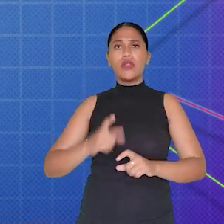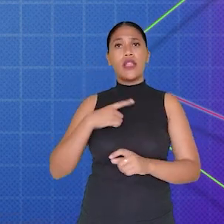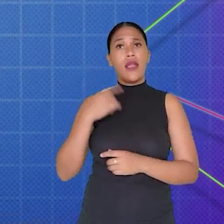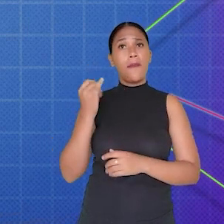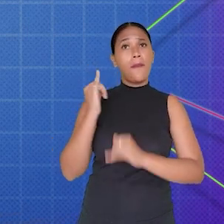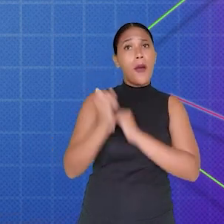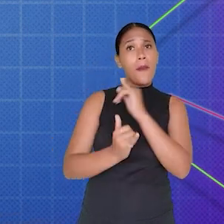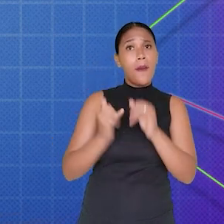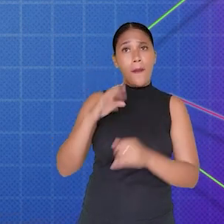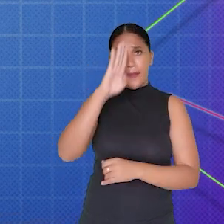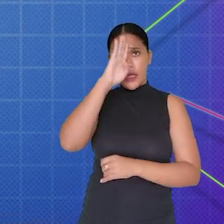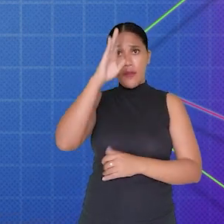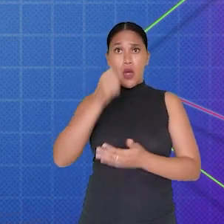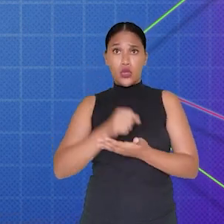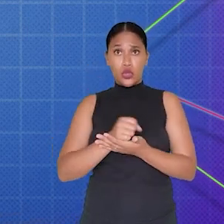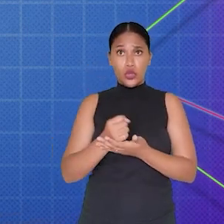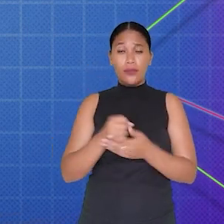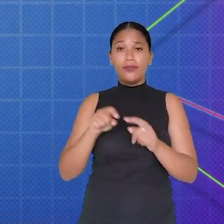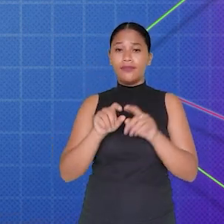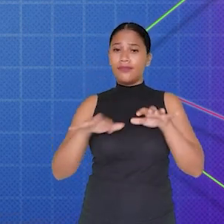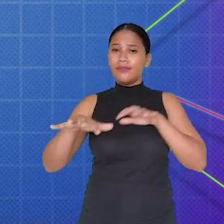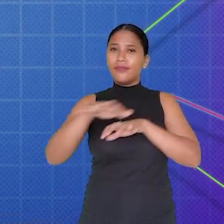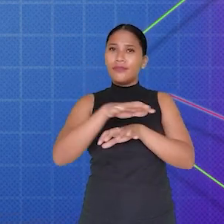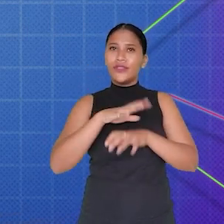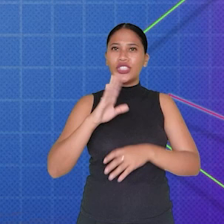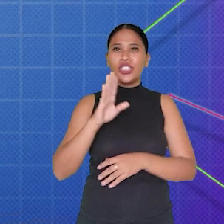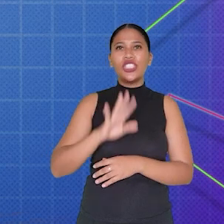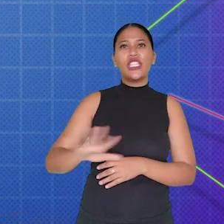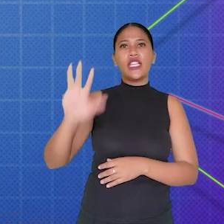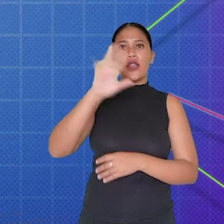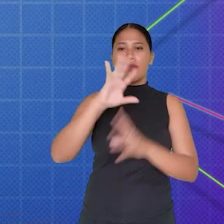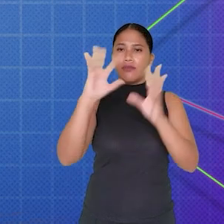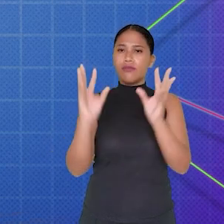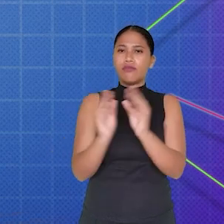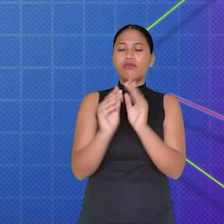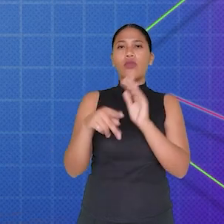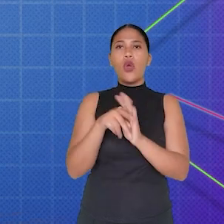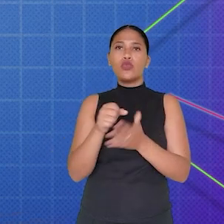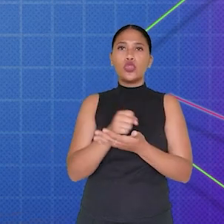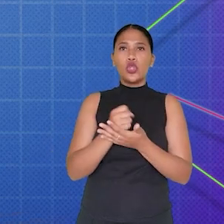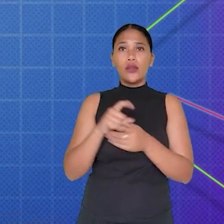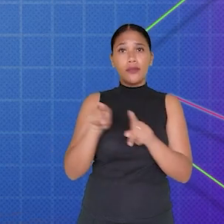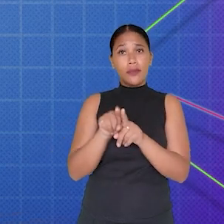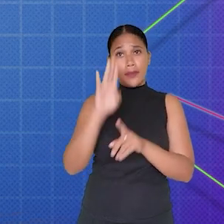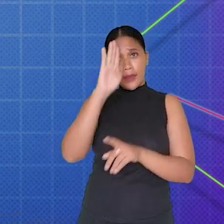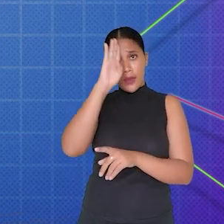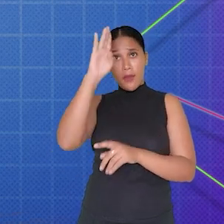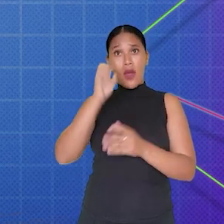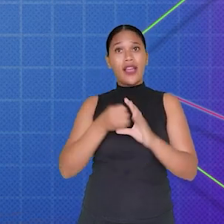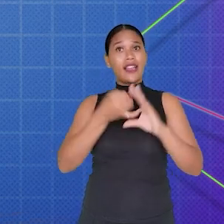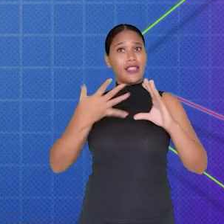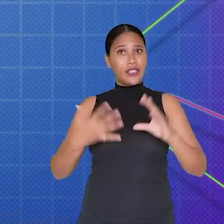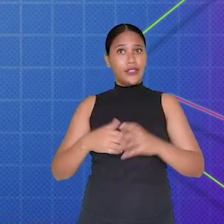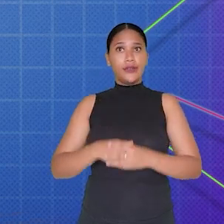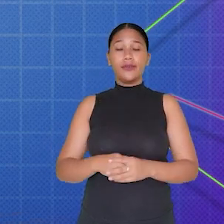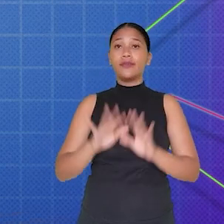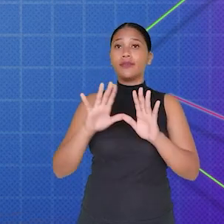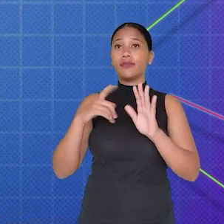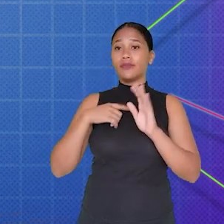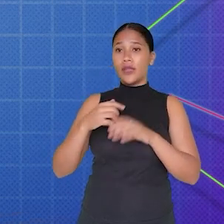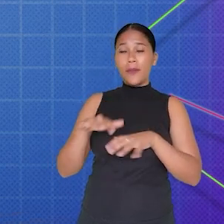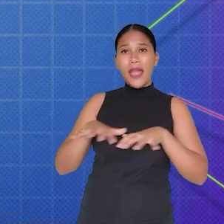abrangem as informações principais do jogo. A seção de visão geral apresenta uma breve descrição do jogo e suas principais